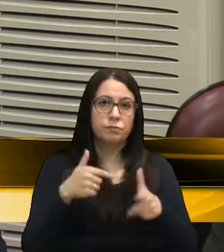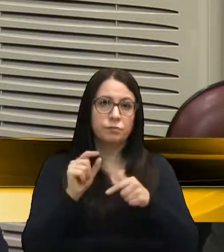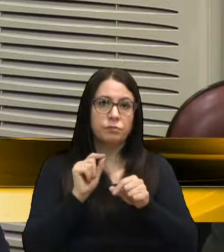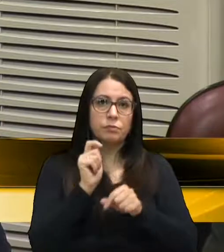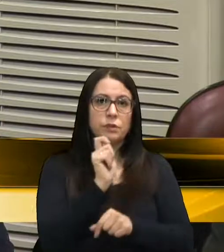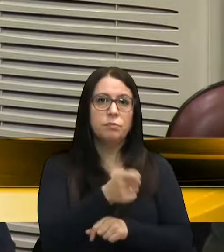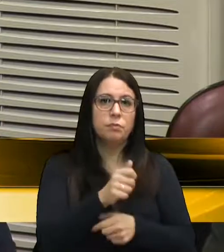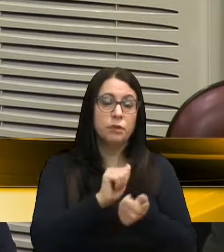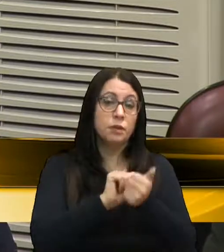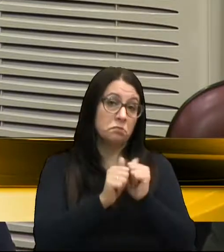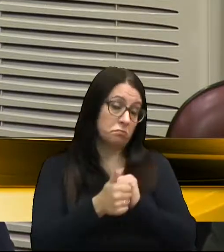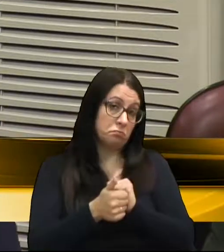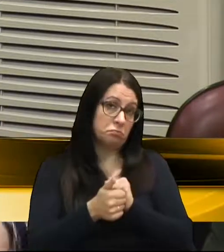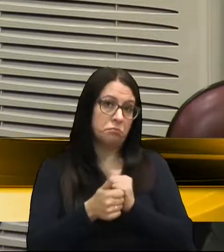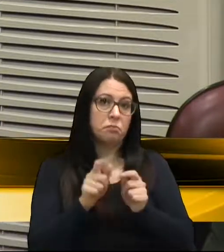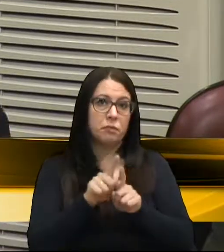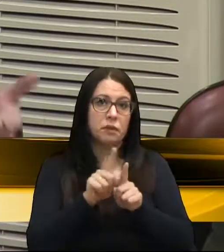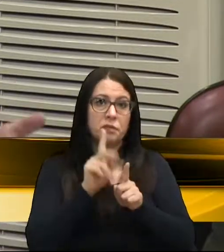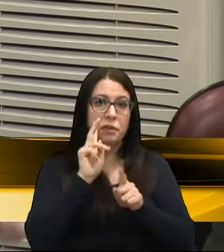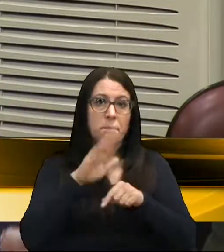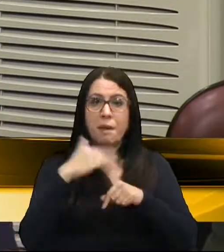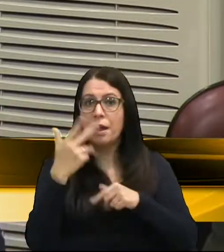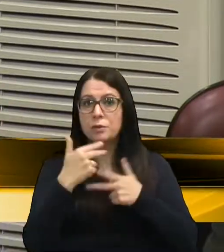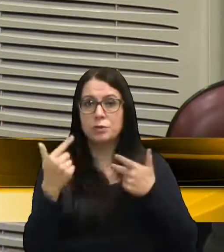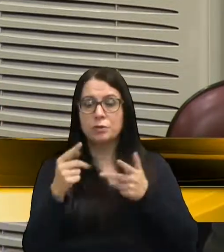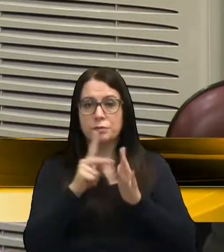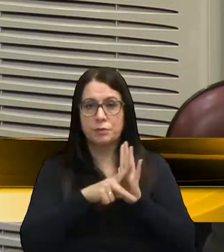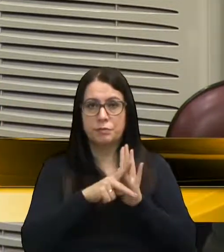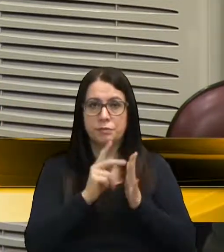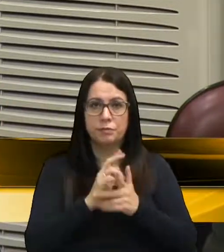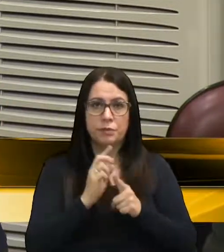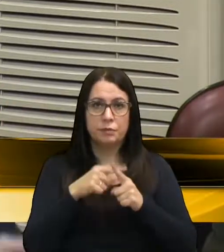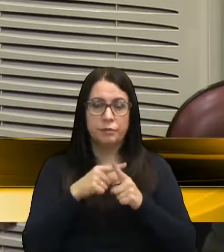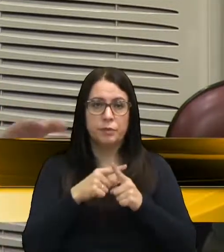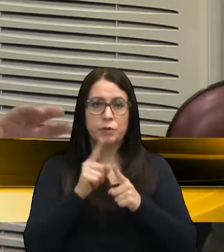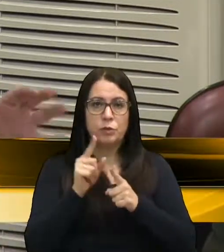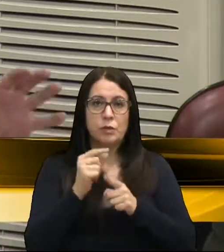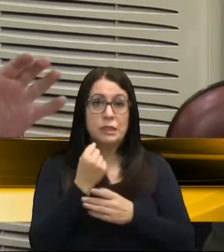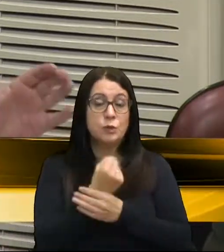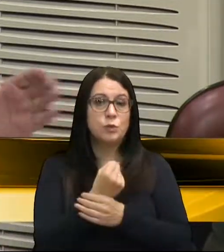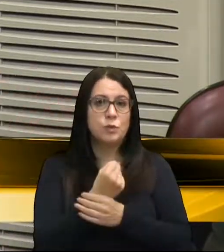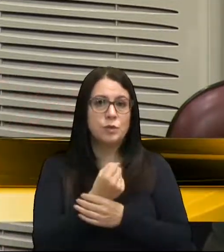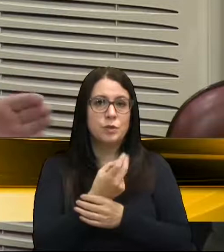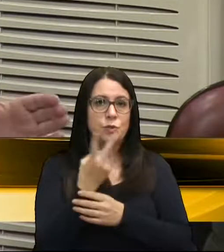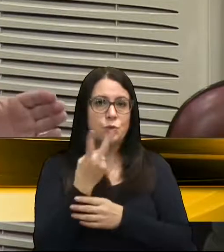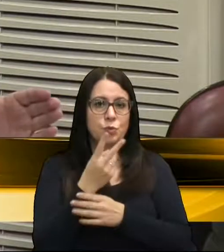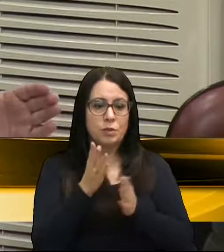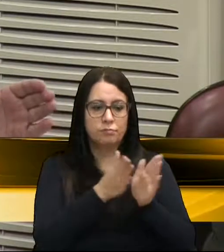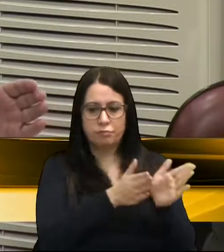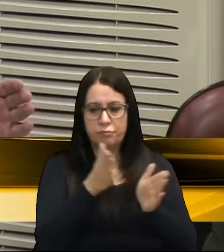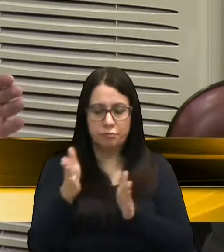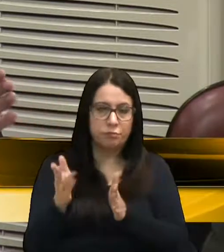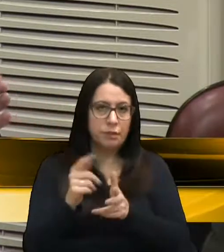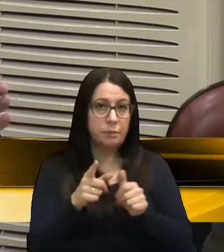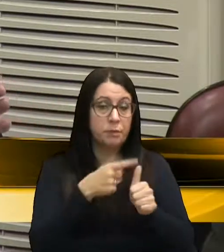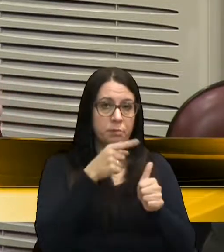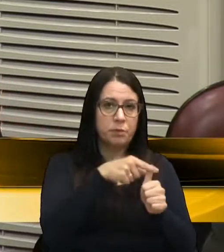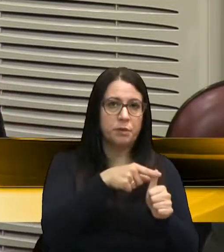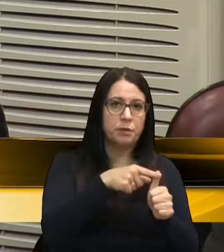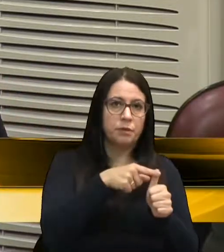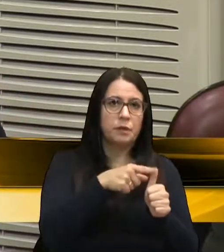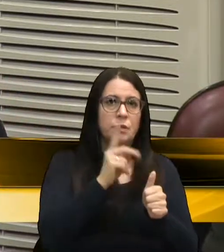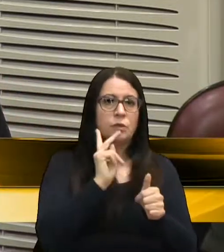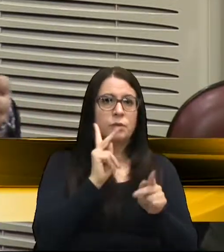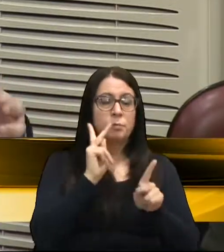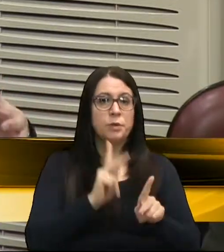pesca esportiva. E a gente vai muito além nesse seu projeto, até porque só na questão da segurança nós temos 2 vertentes aqui. Primeiro que, quando